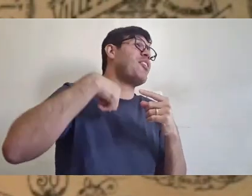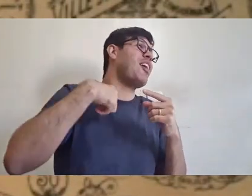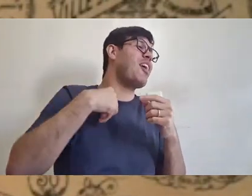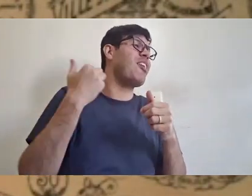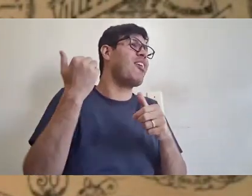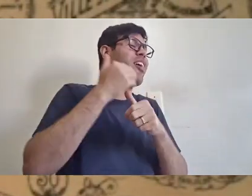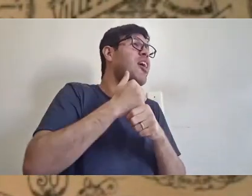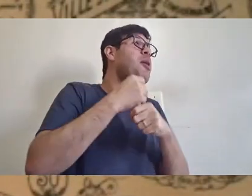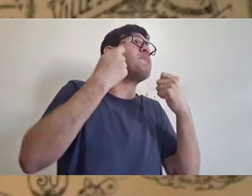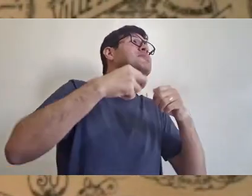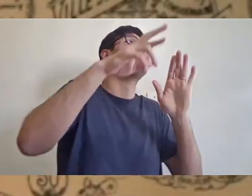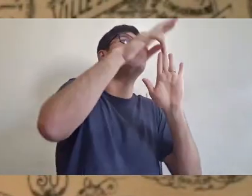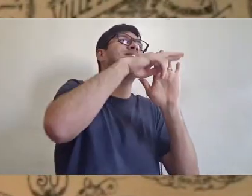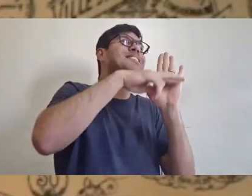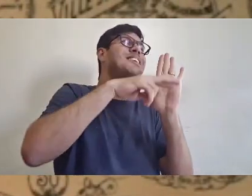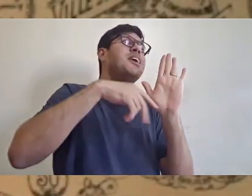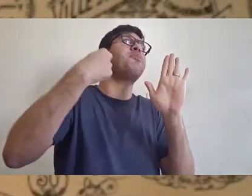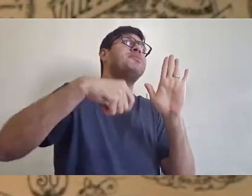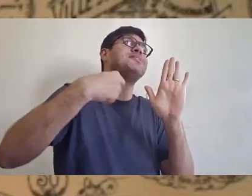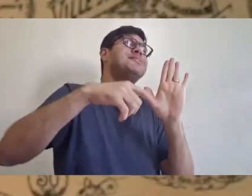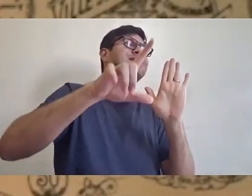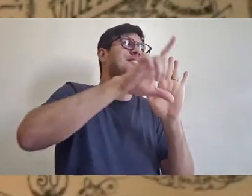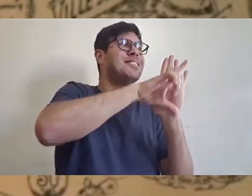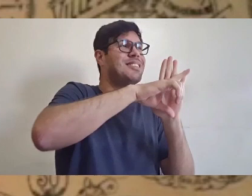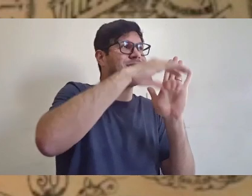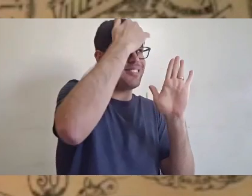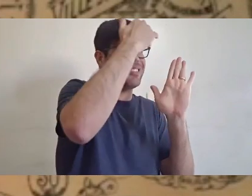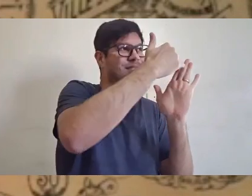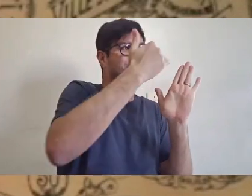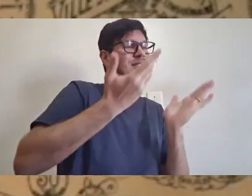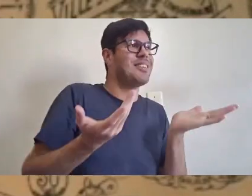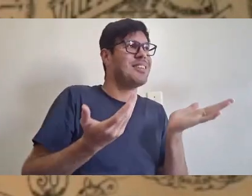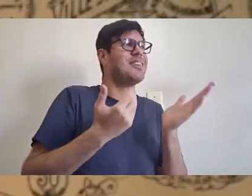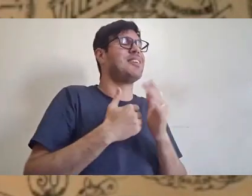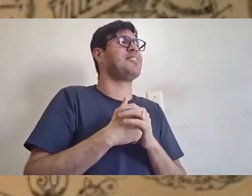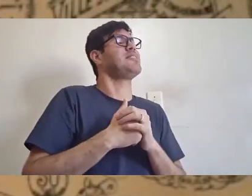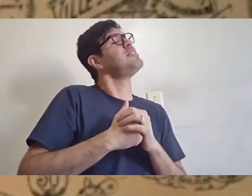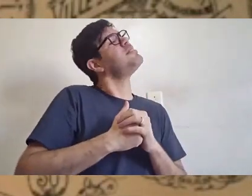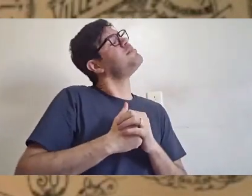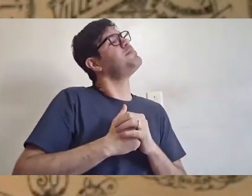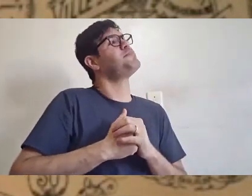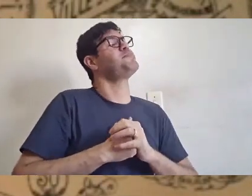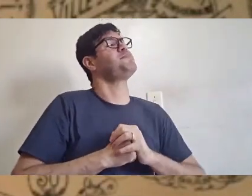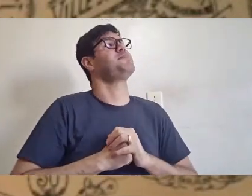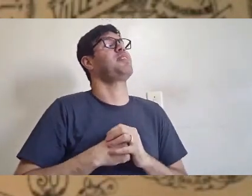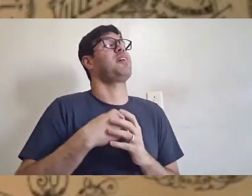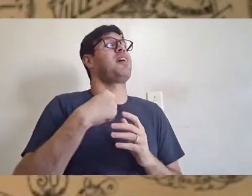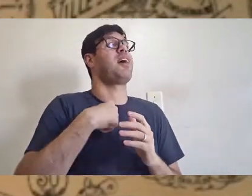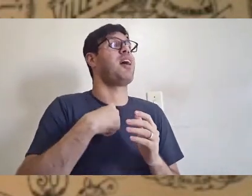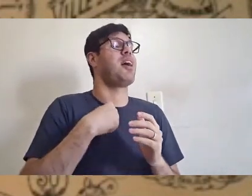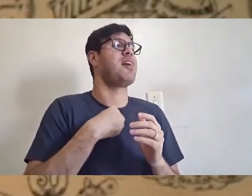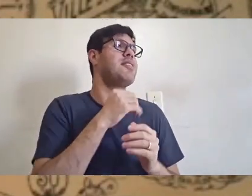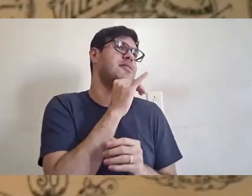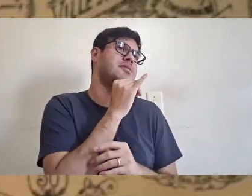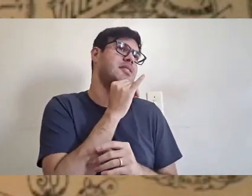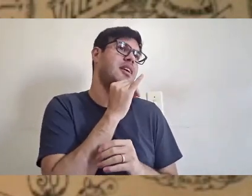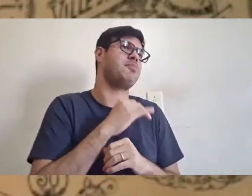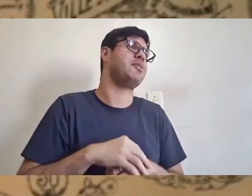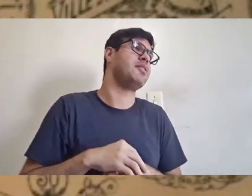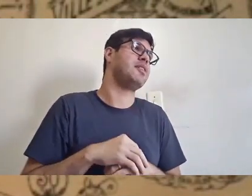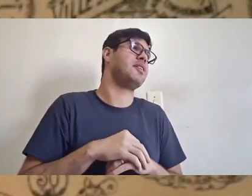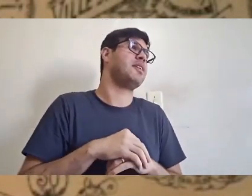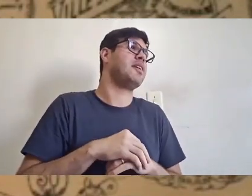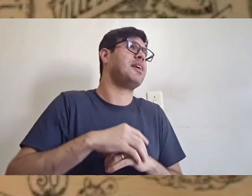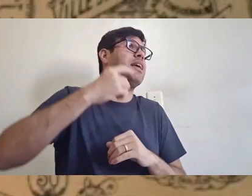às regras impostas pela legislação, né? Então, não foi, por exemplo, uma coisa que partiu